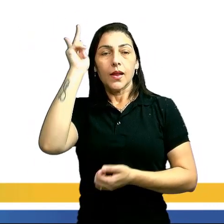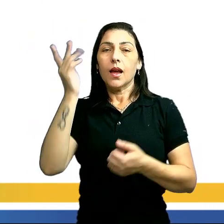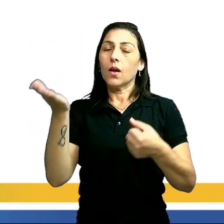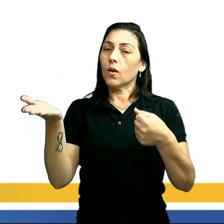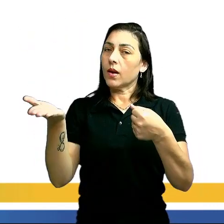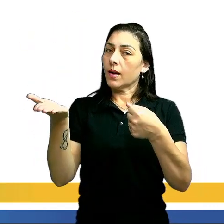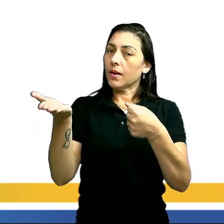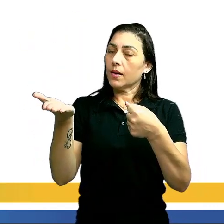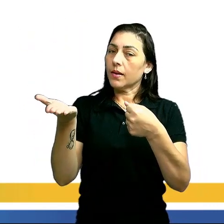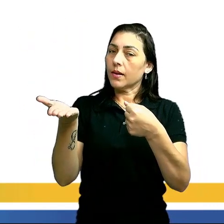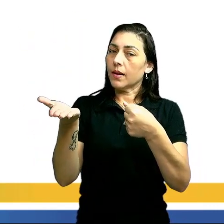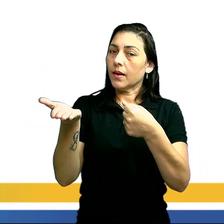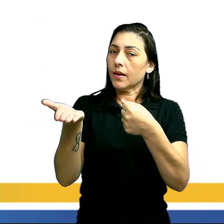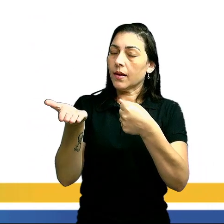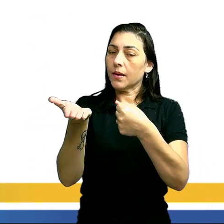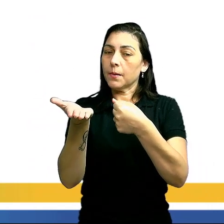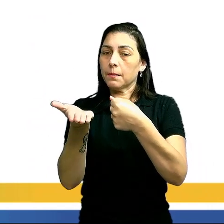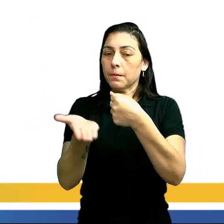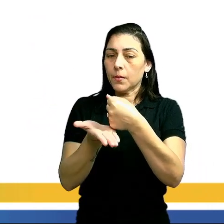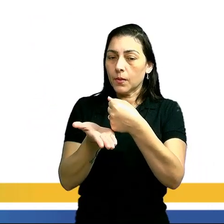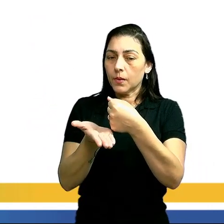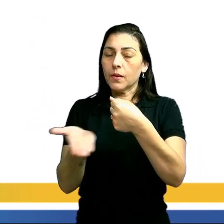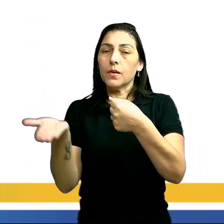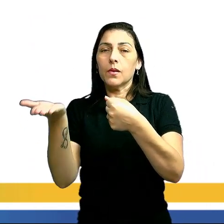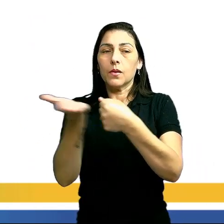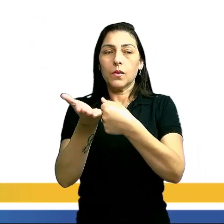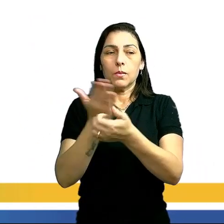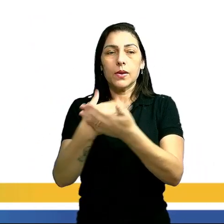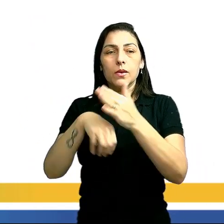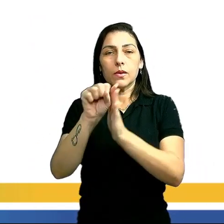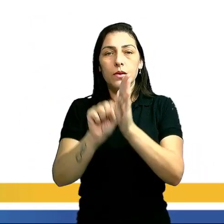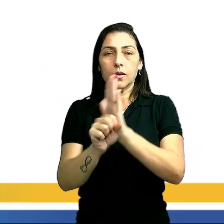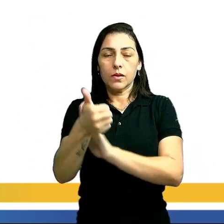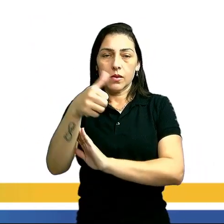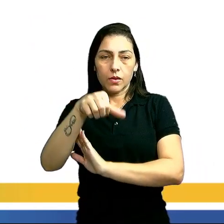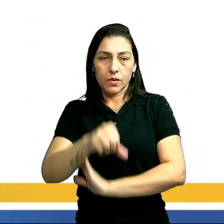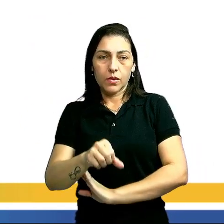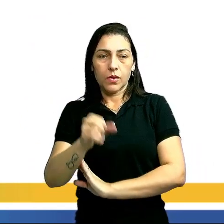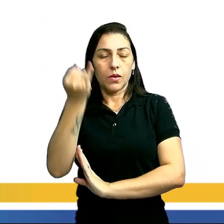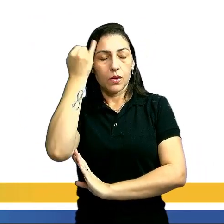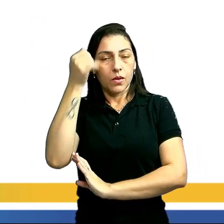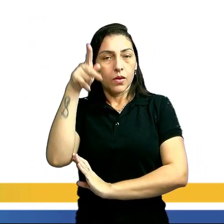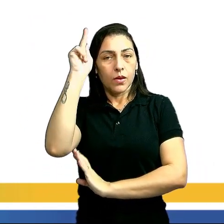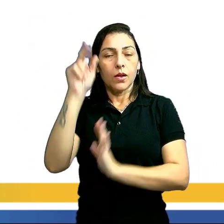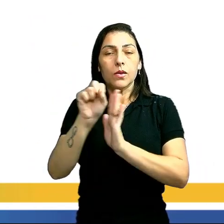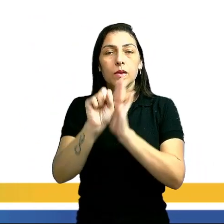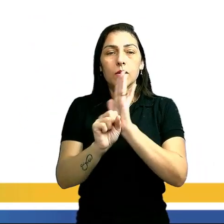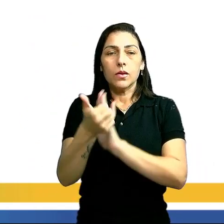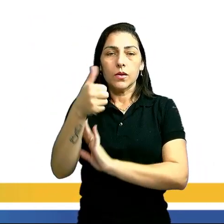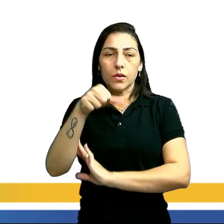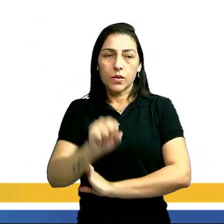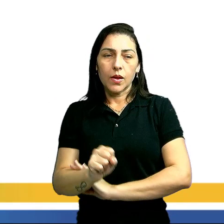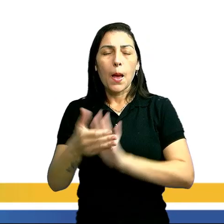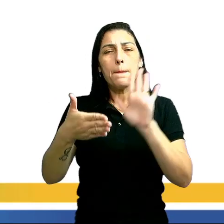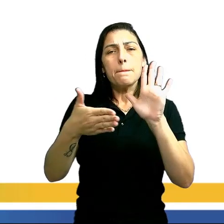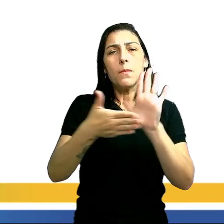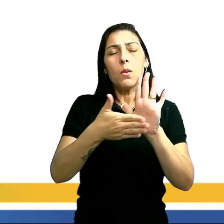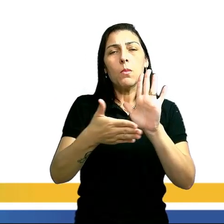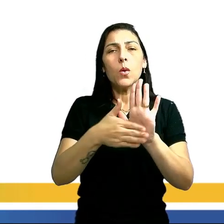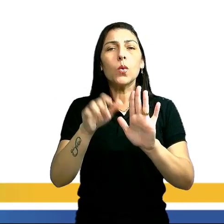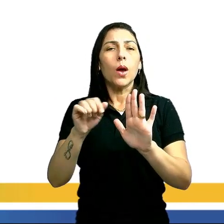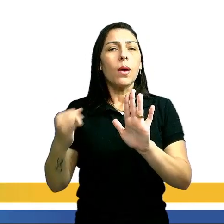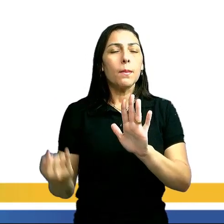modernidade, ainda não estamos na contemporaneidade, que ela vai começar no século XIX, o Kant é do século XVIII. Ele propôs